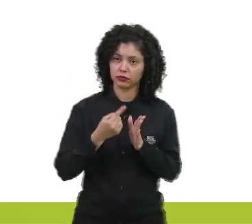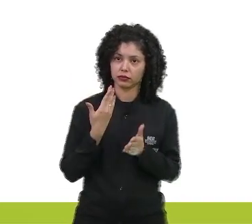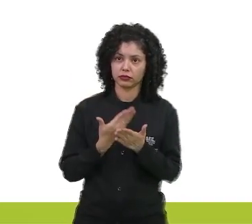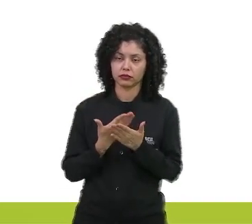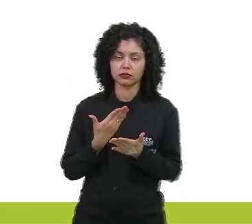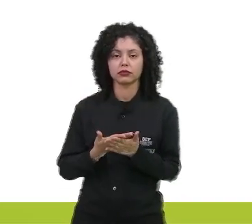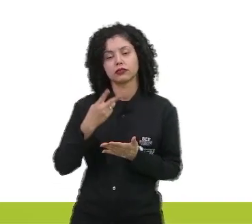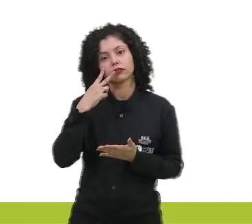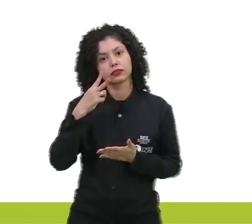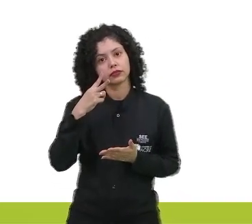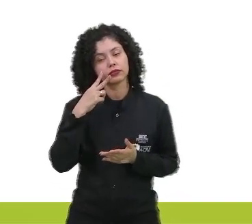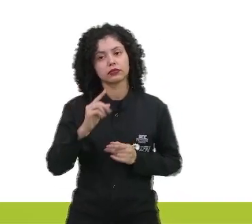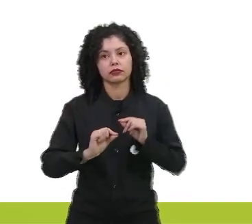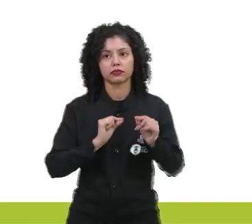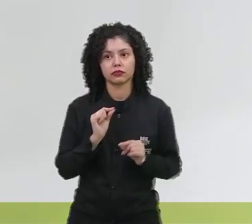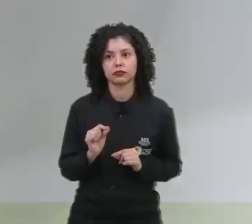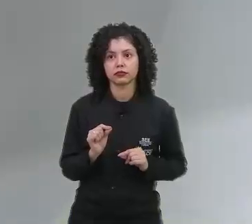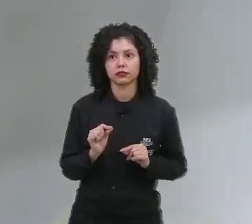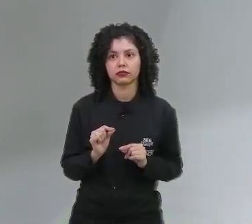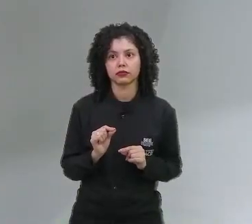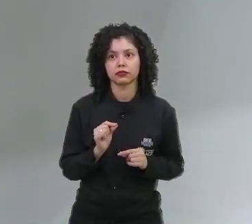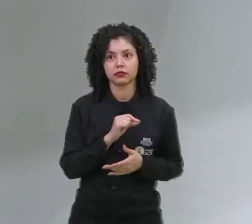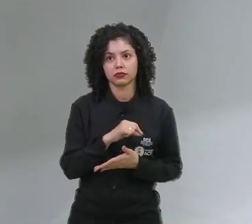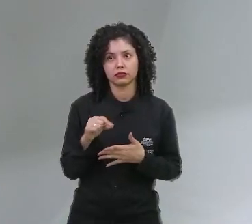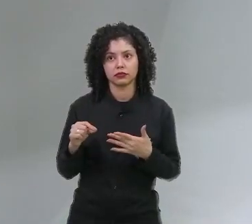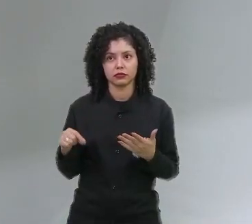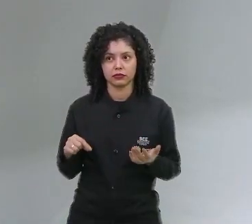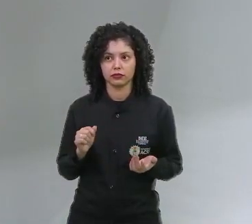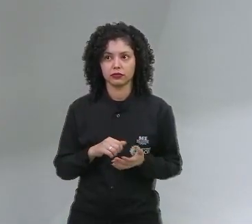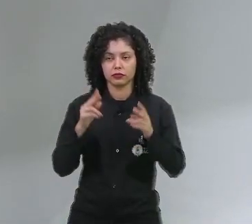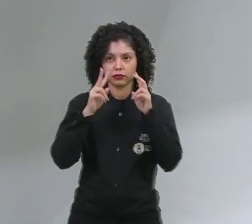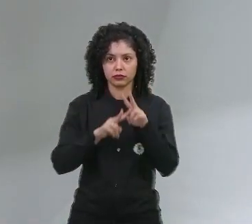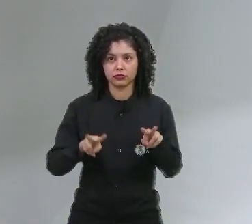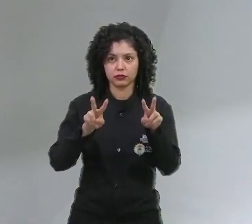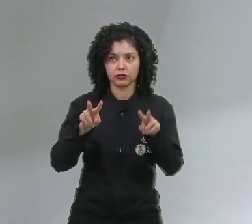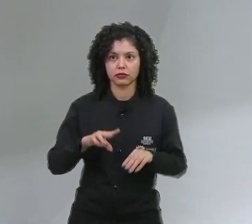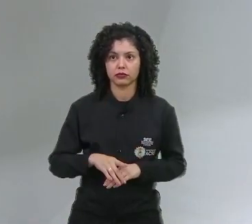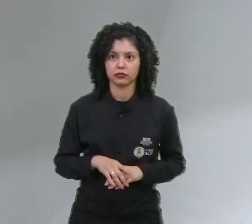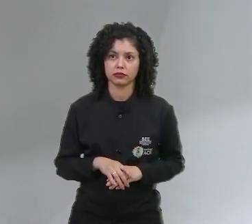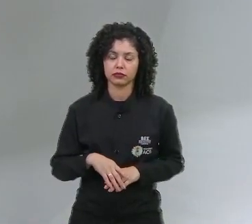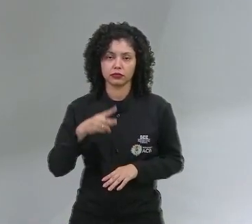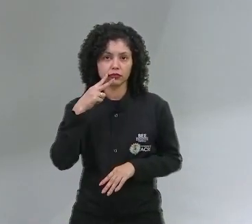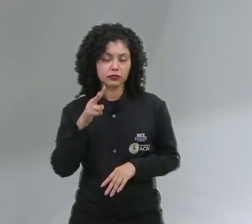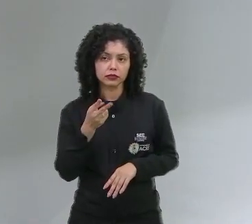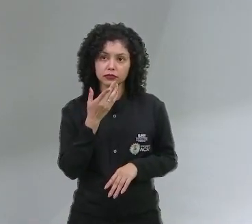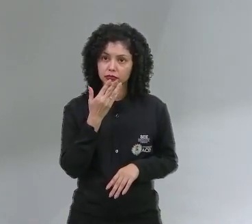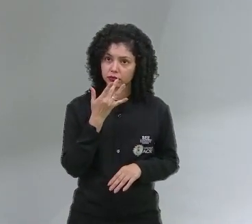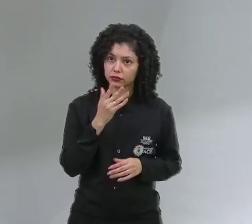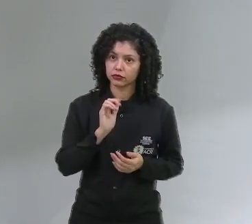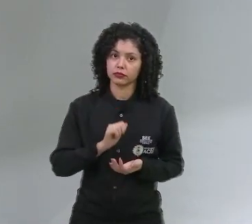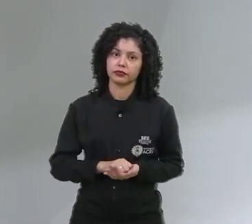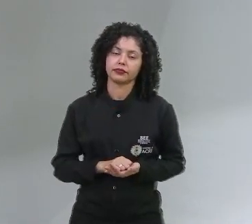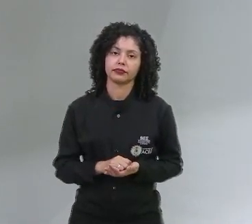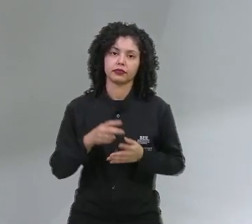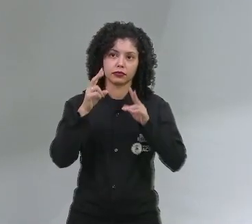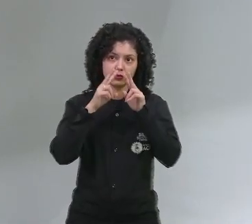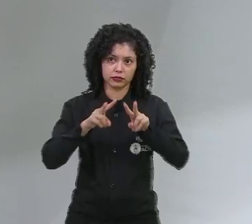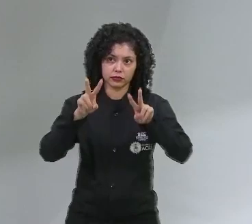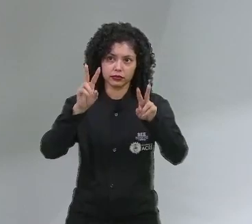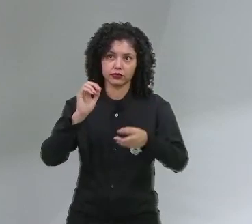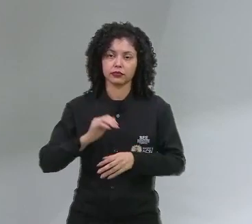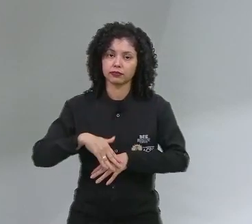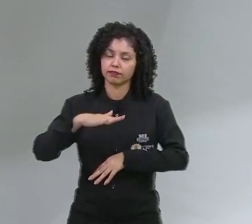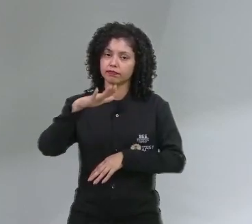aula nós vimos que os elementos visuais, né? E a gente viu que a cor é um dos elementos visuais